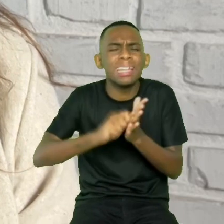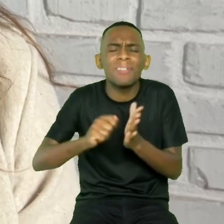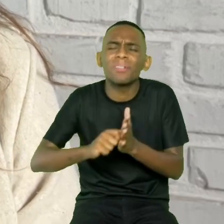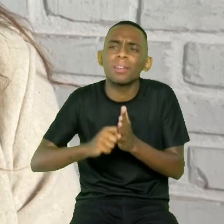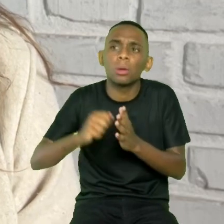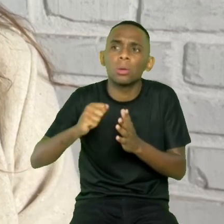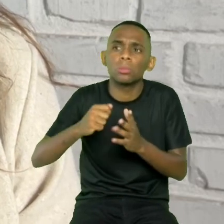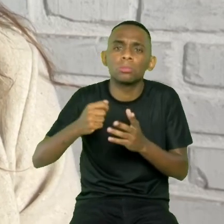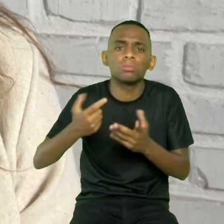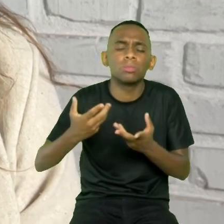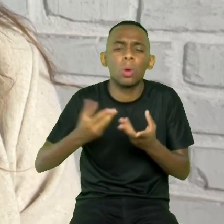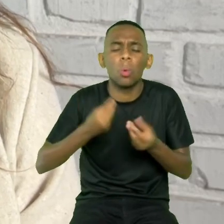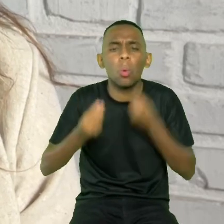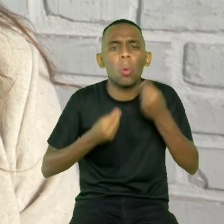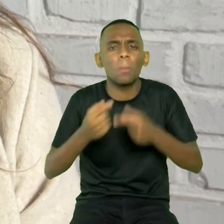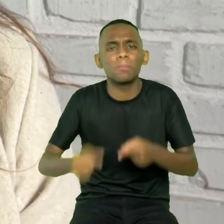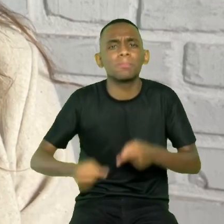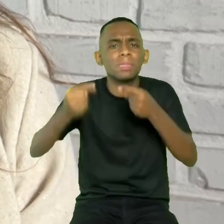Aragão?